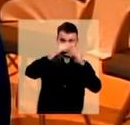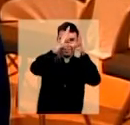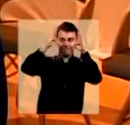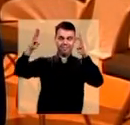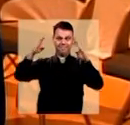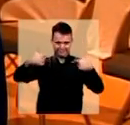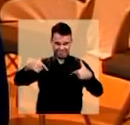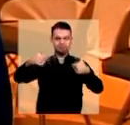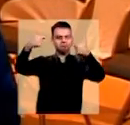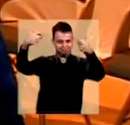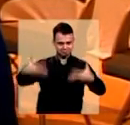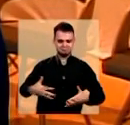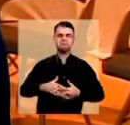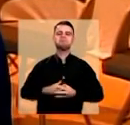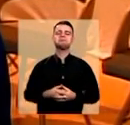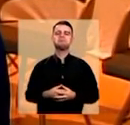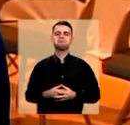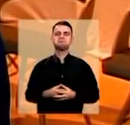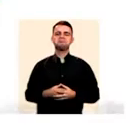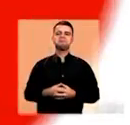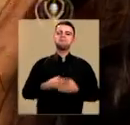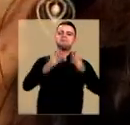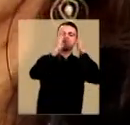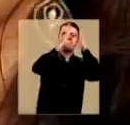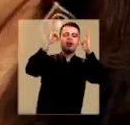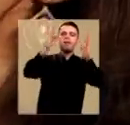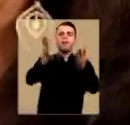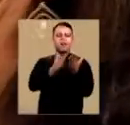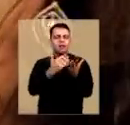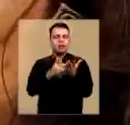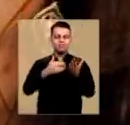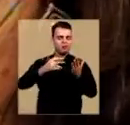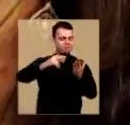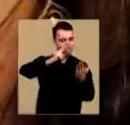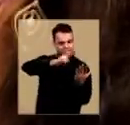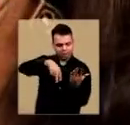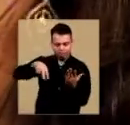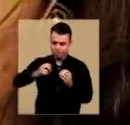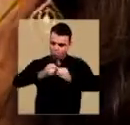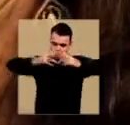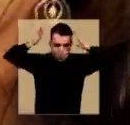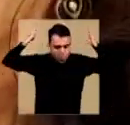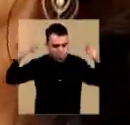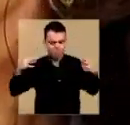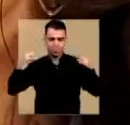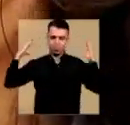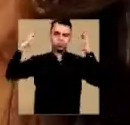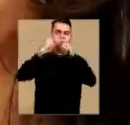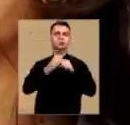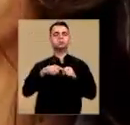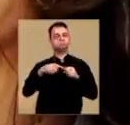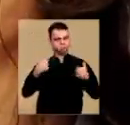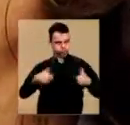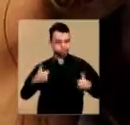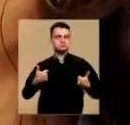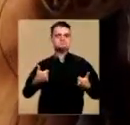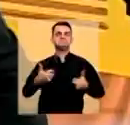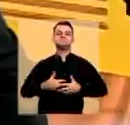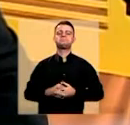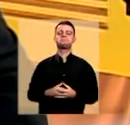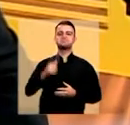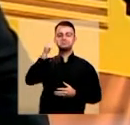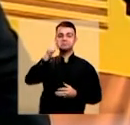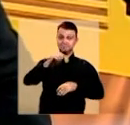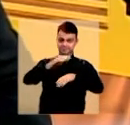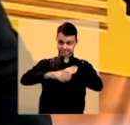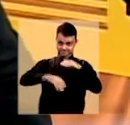que os livros abrem portas para outros mundos. Compartilhe no universo da leitura e viaja dentro de uma biblioteca.